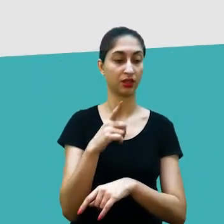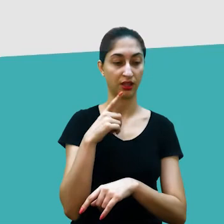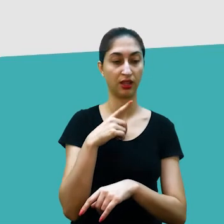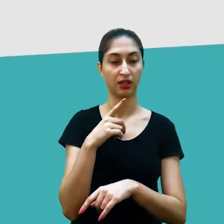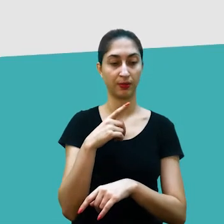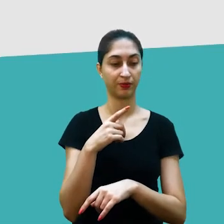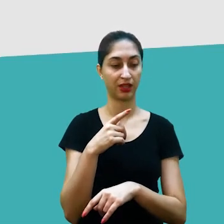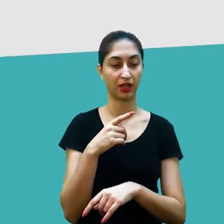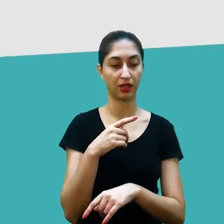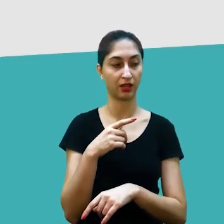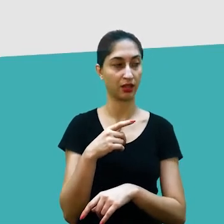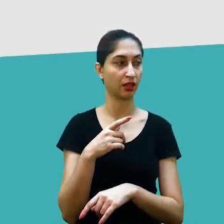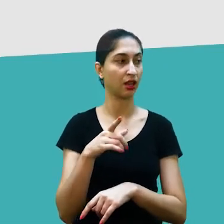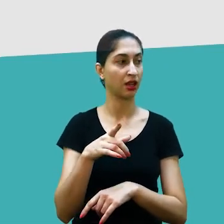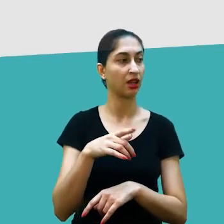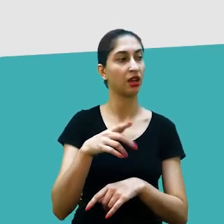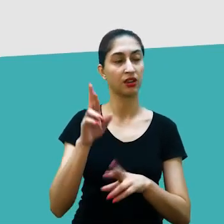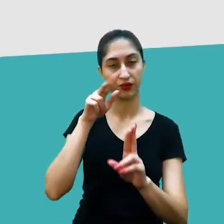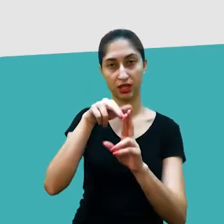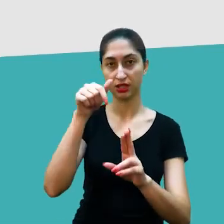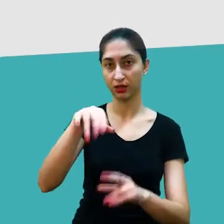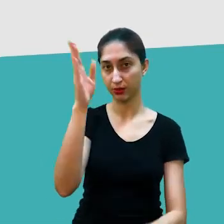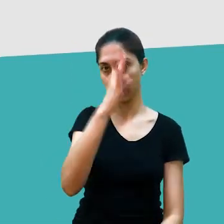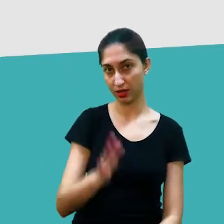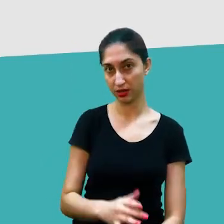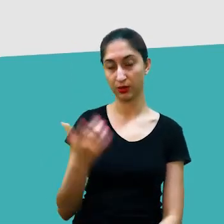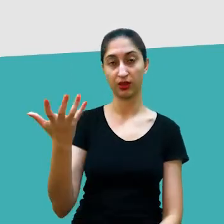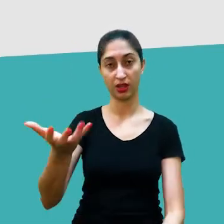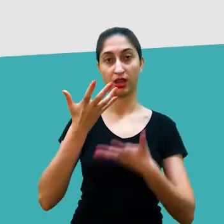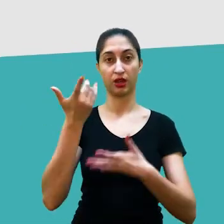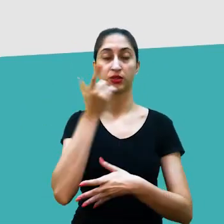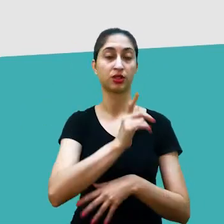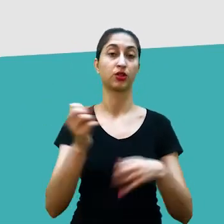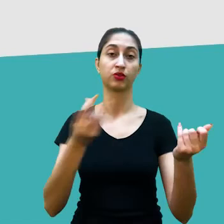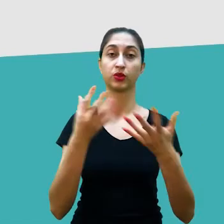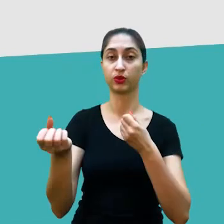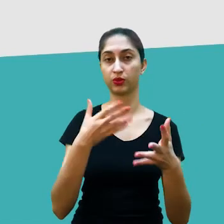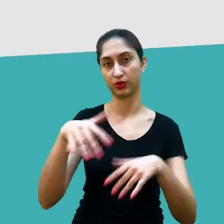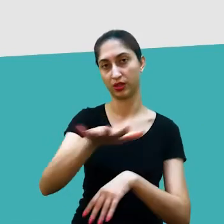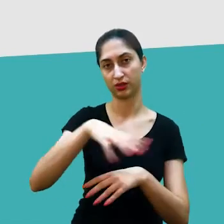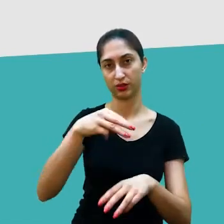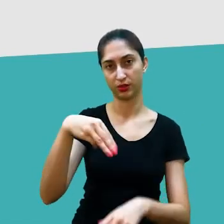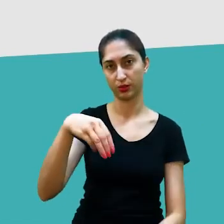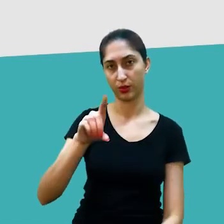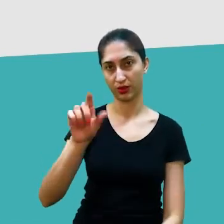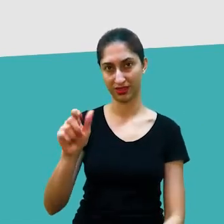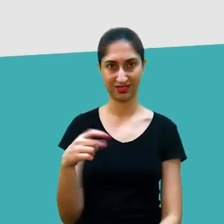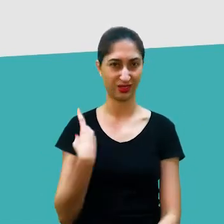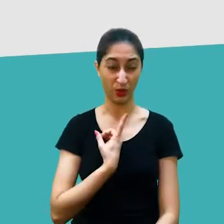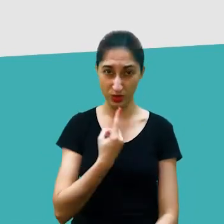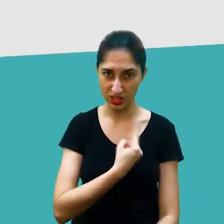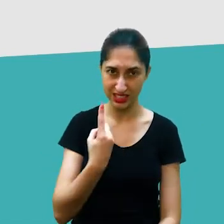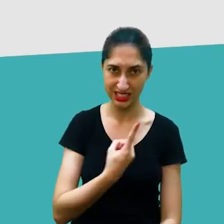brasileira de inovação, de novos materiais, um caminho novo para a moda deles também. Então nós não somos responsáveis sozinhos só